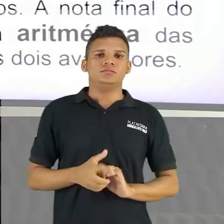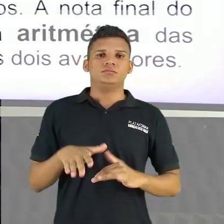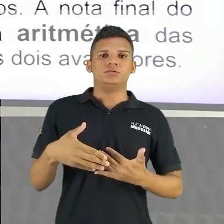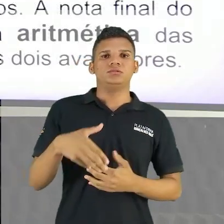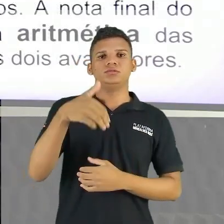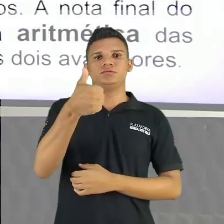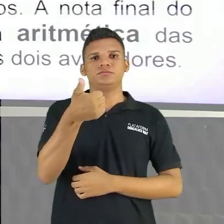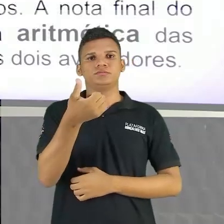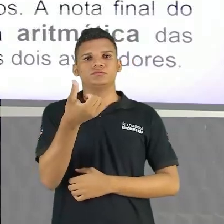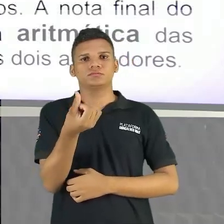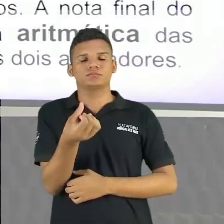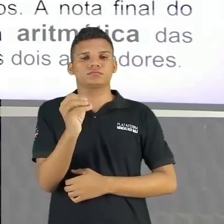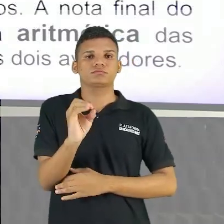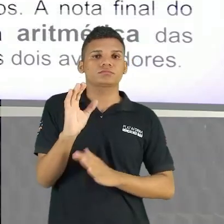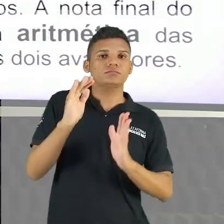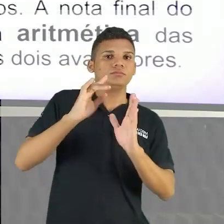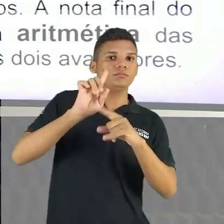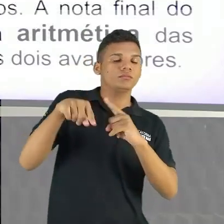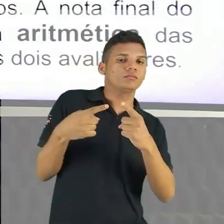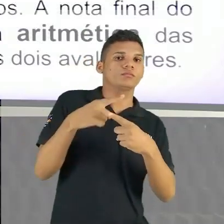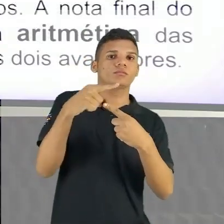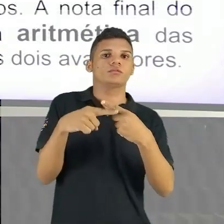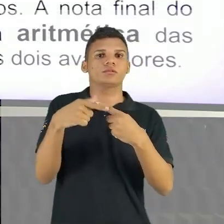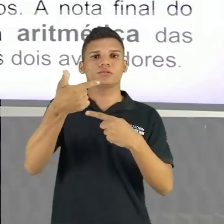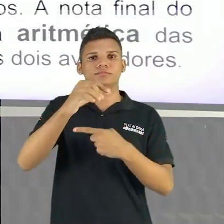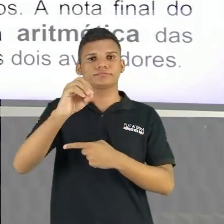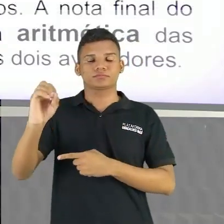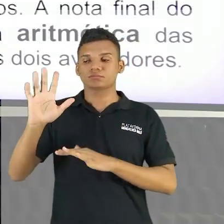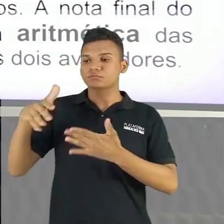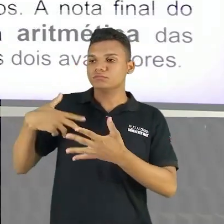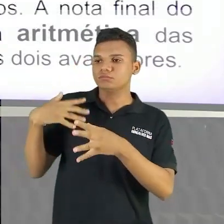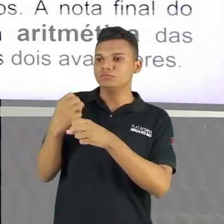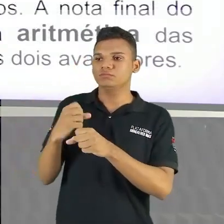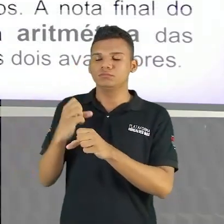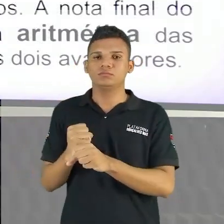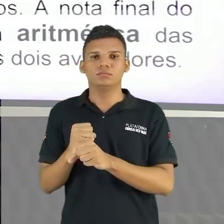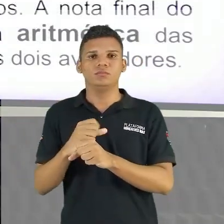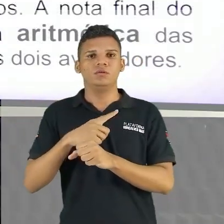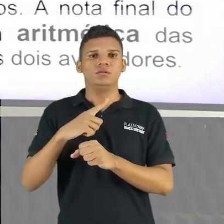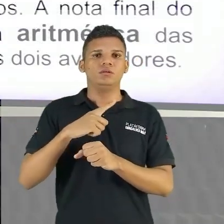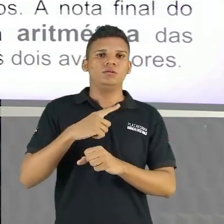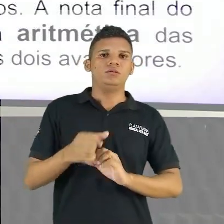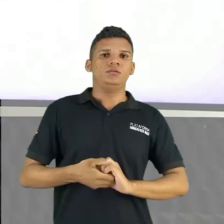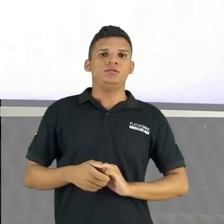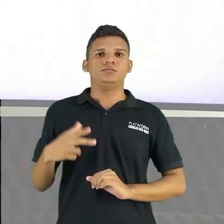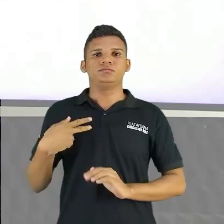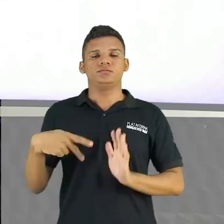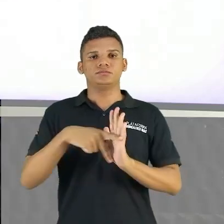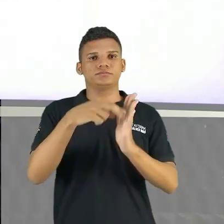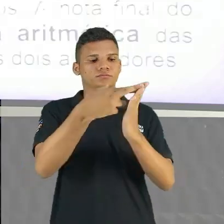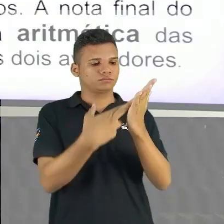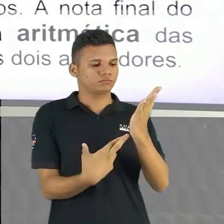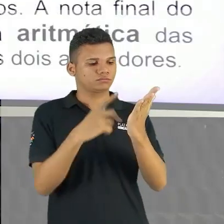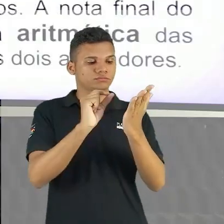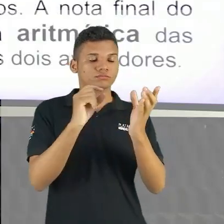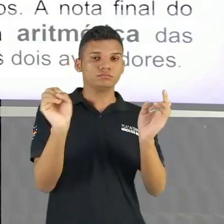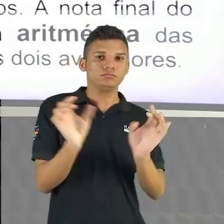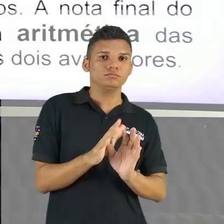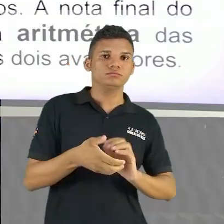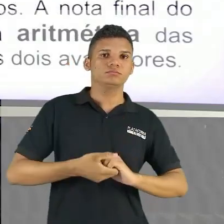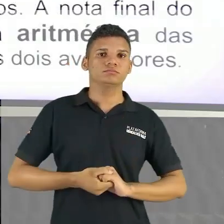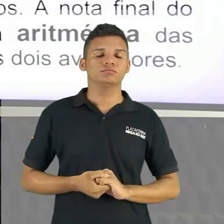160 na segunda 200 né eu somo ali e obtenho a média da minha da minha redação no final e